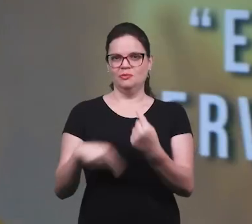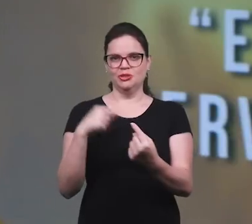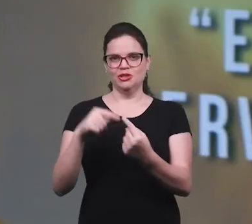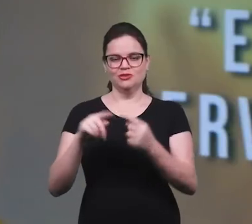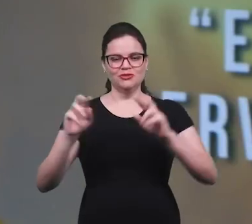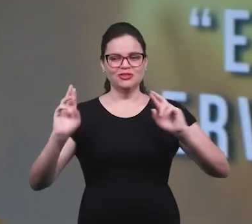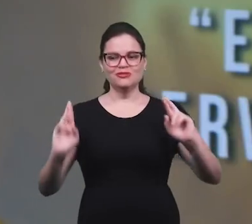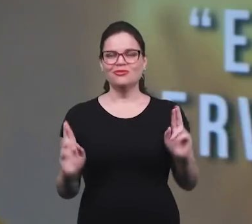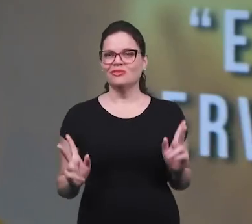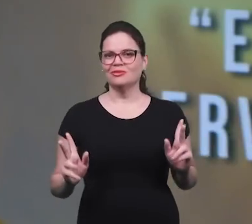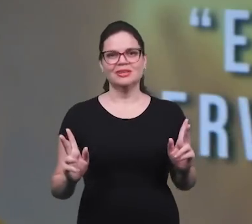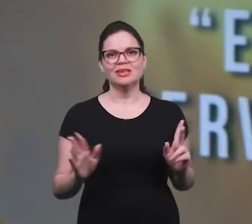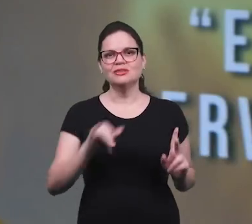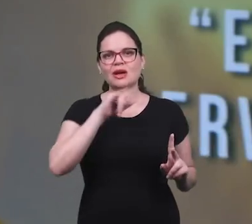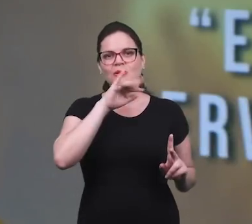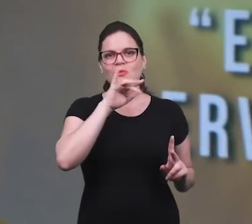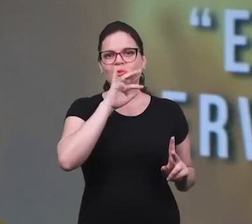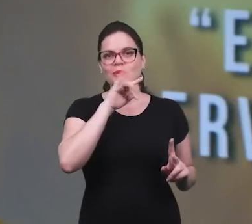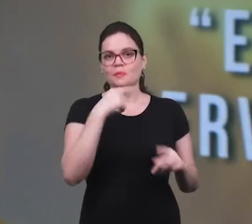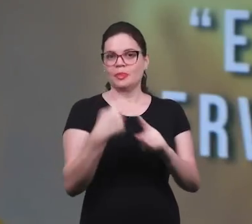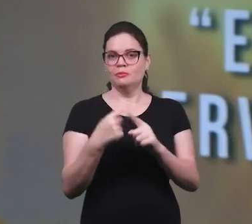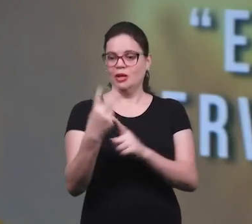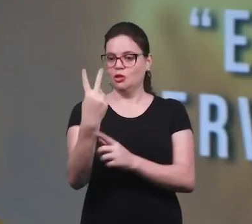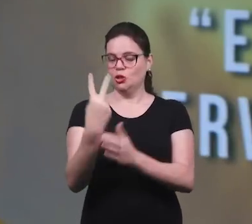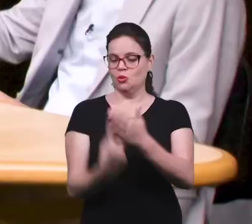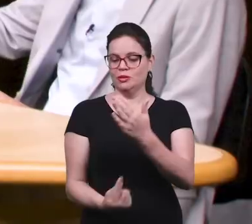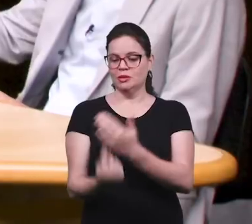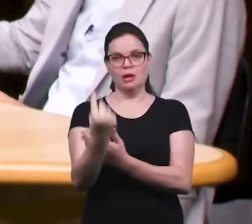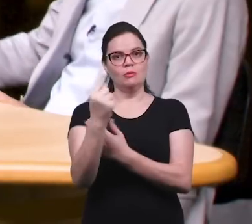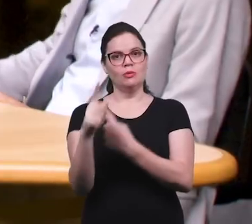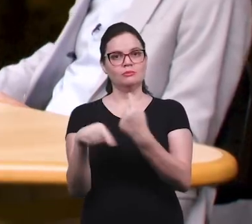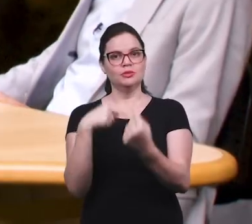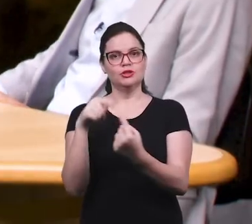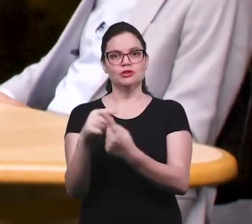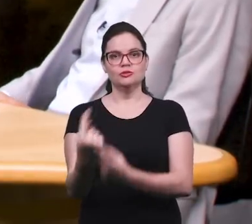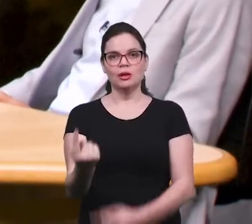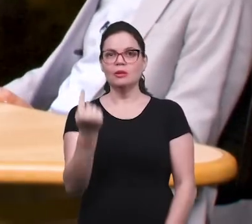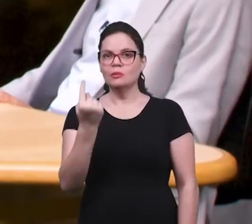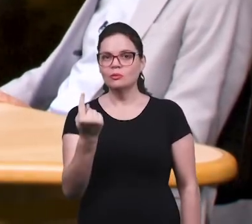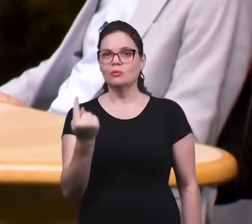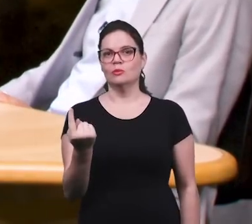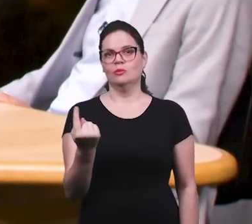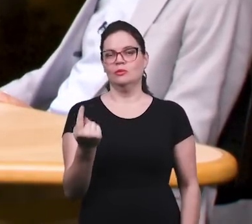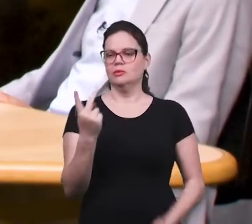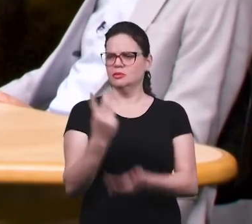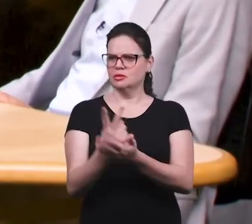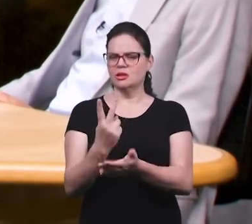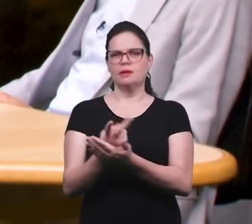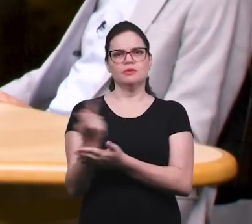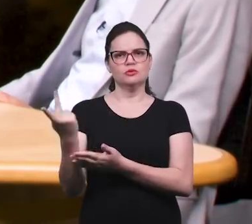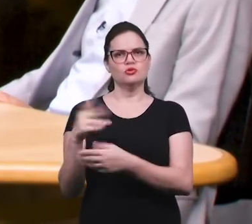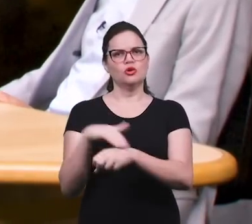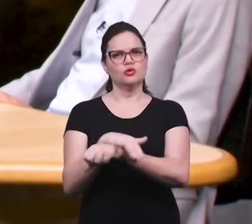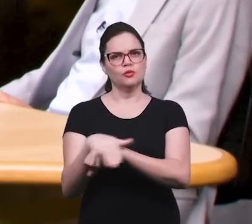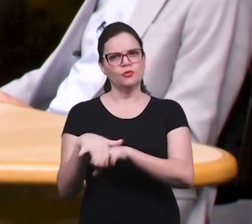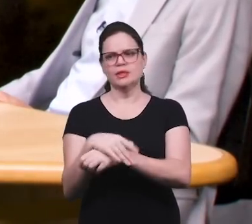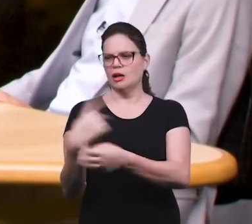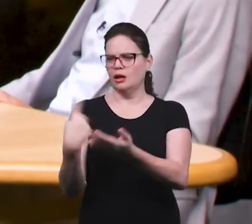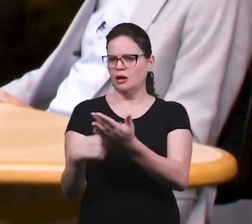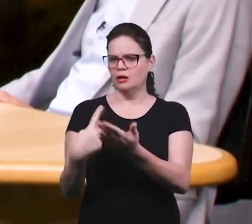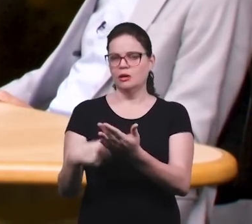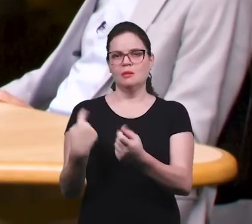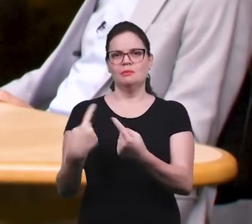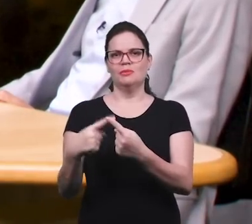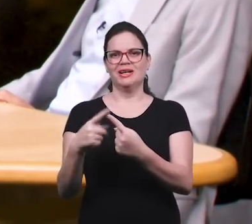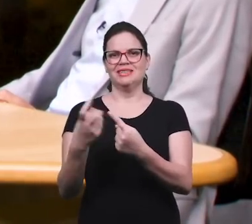diferentes, né? Nós temos um só propósito. Andarão dois juntos, se não estiverem de acordo, né? A casa dividida, ela